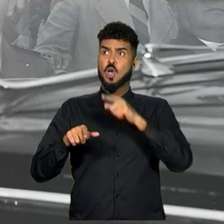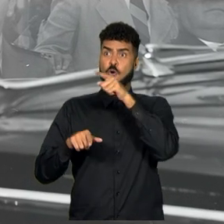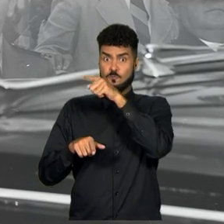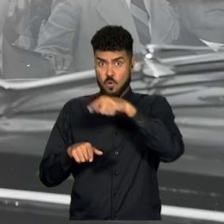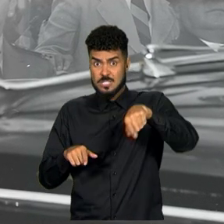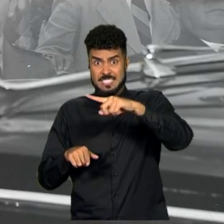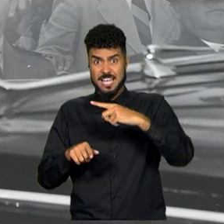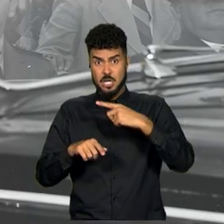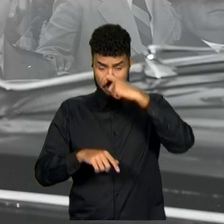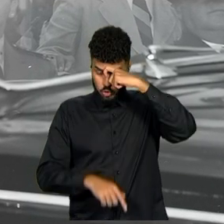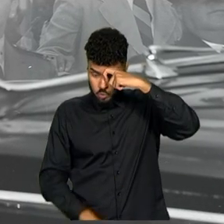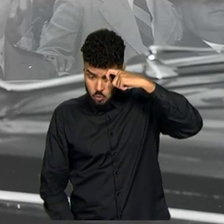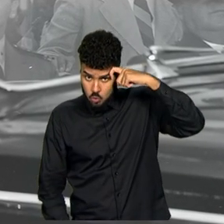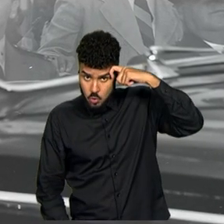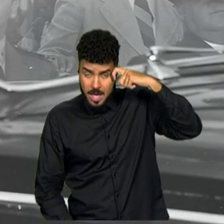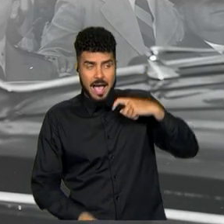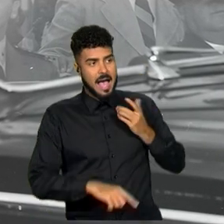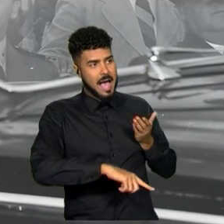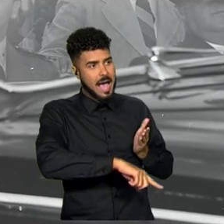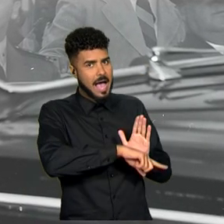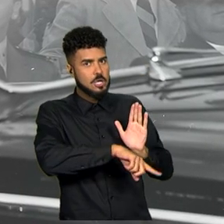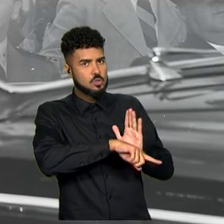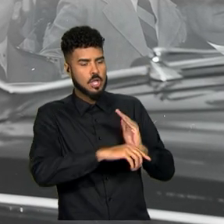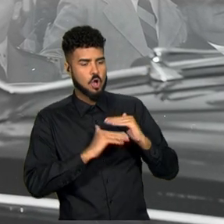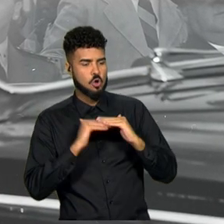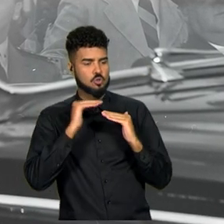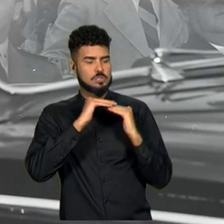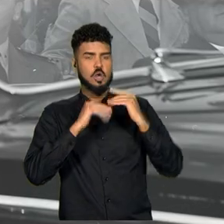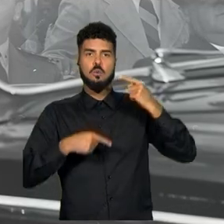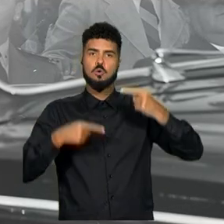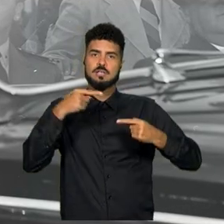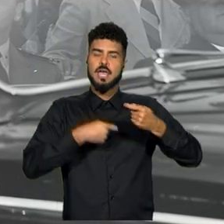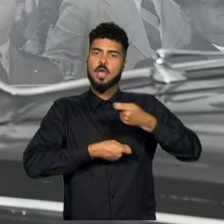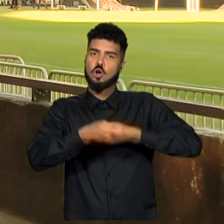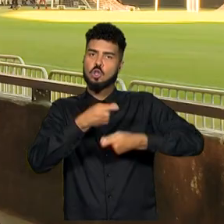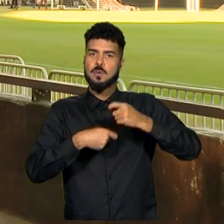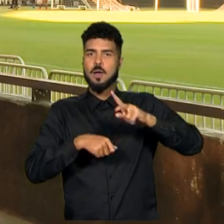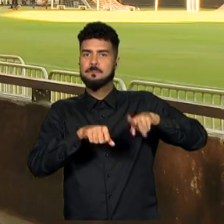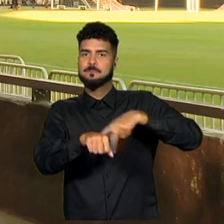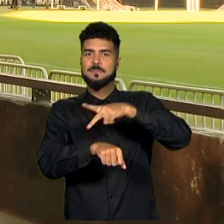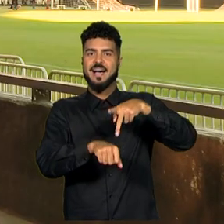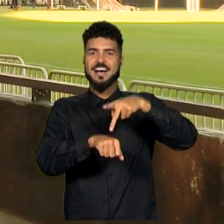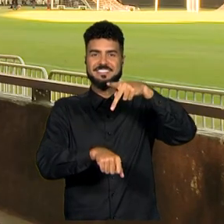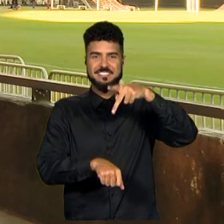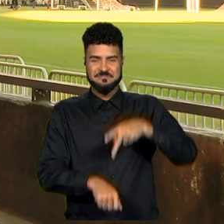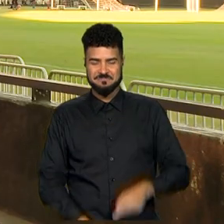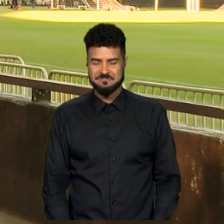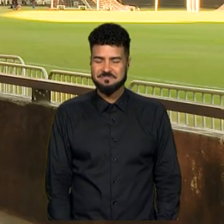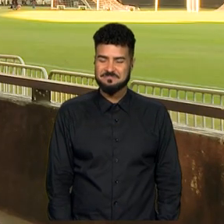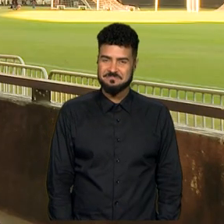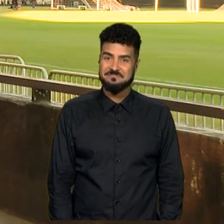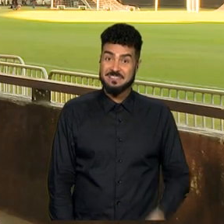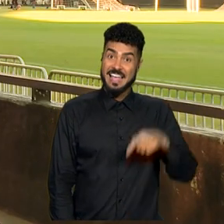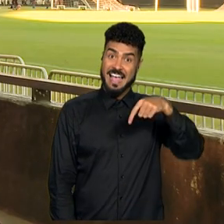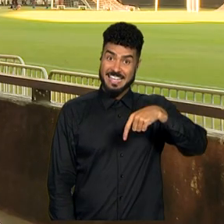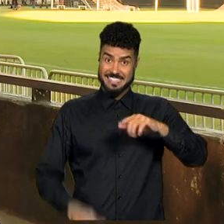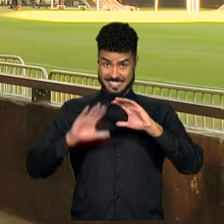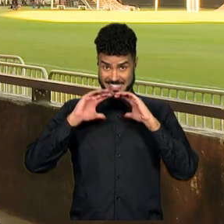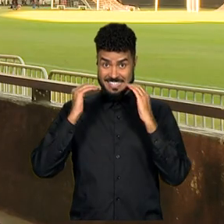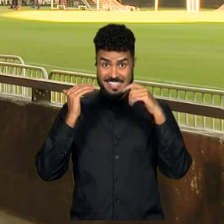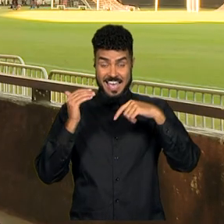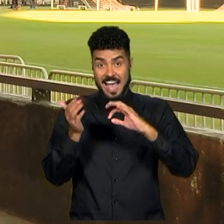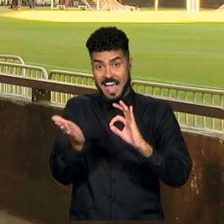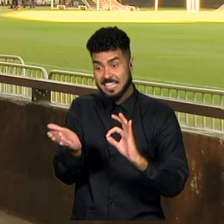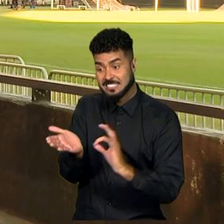direto da obra de reconstrução política e econômica da pátria. Aqui nós tivemos a assinatura